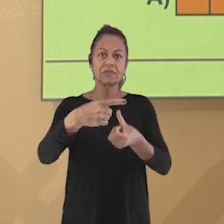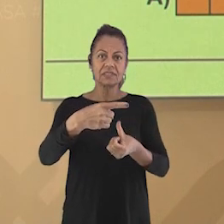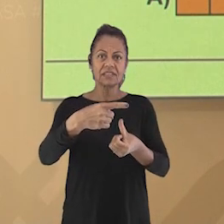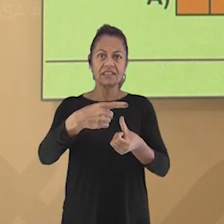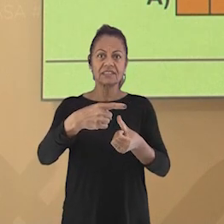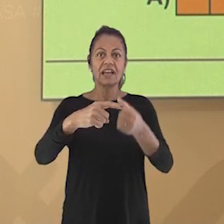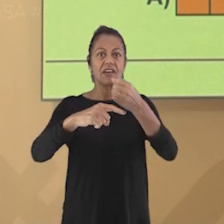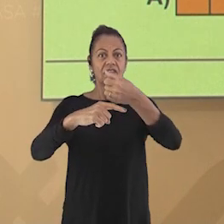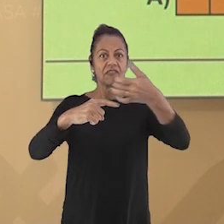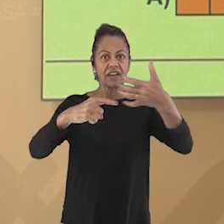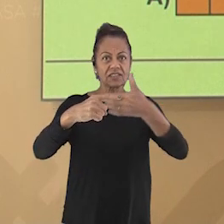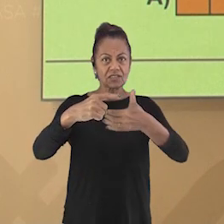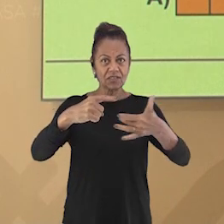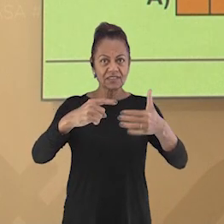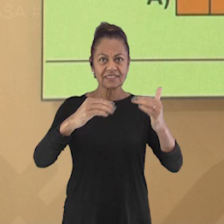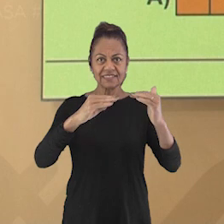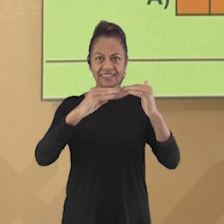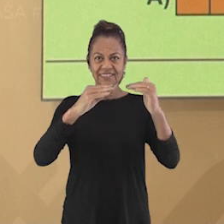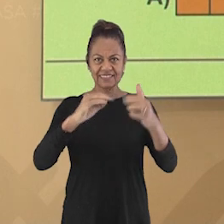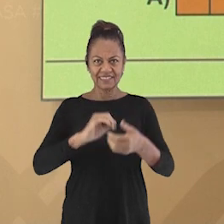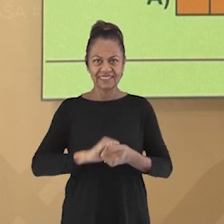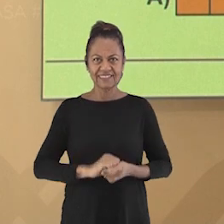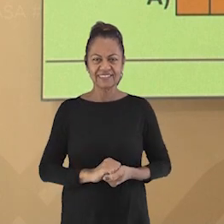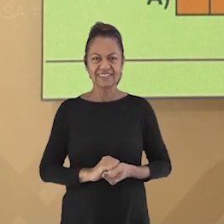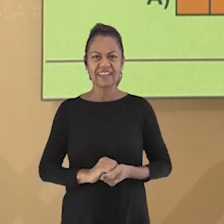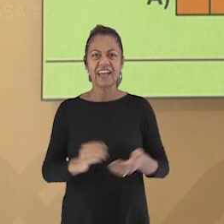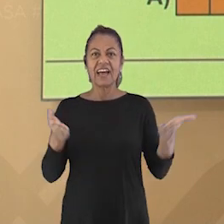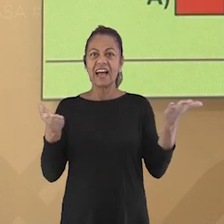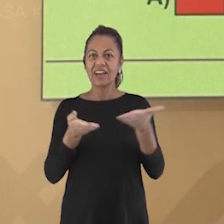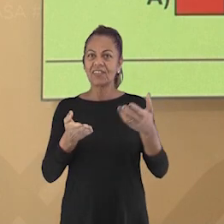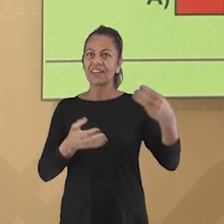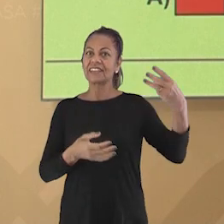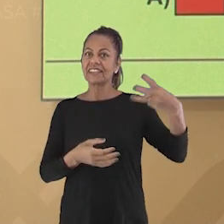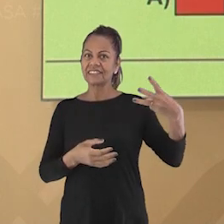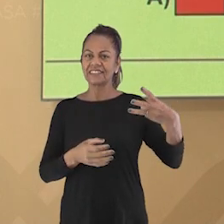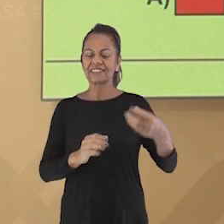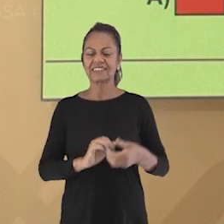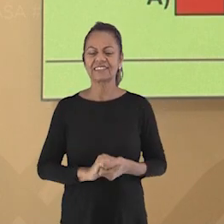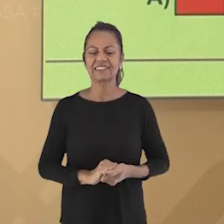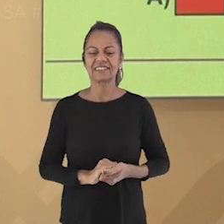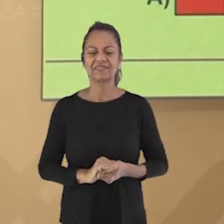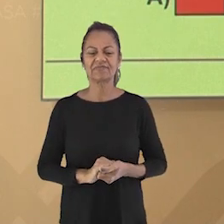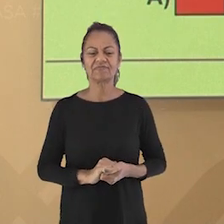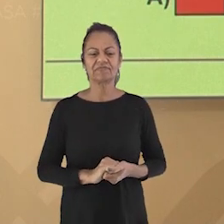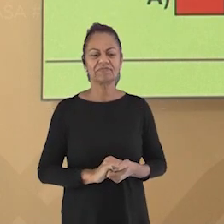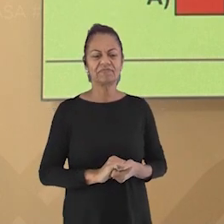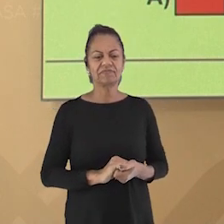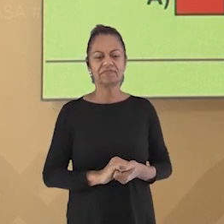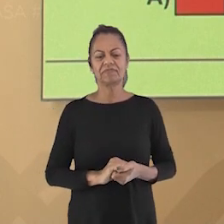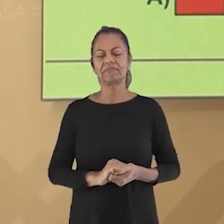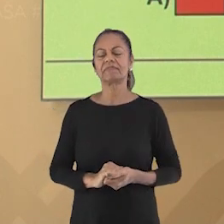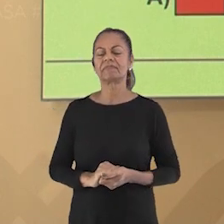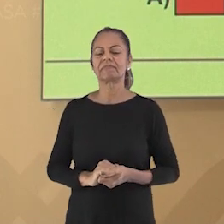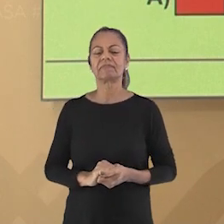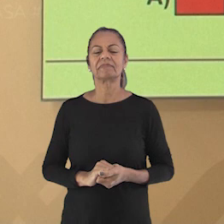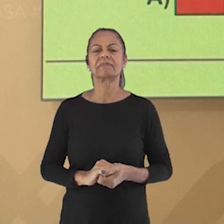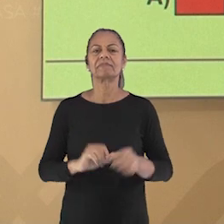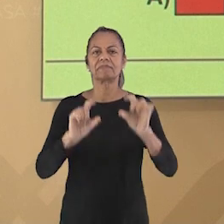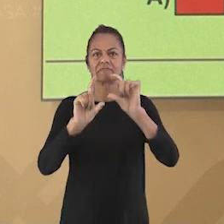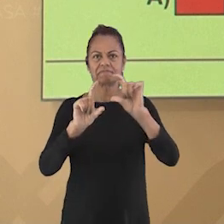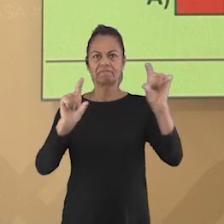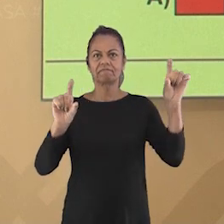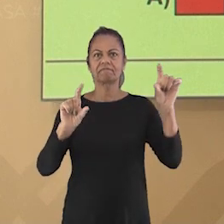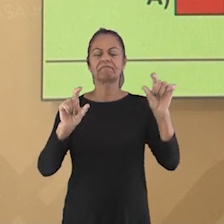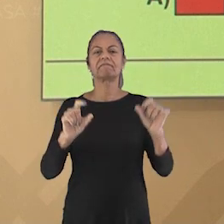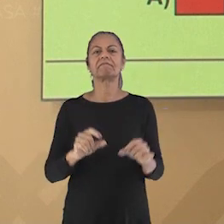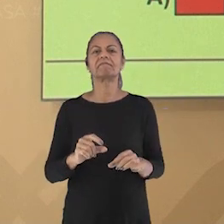Frações equivalentes. Vamos corrigir a nossa terceira barra? Vamos lá. Na terceira barra, nós tínhamos